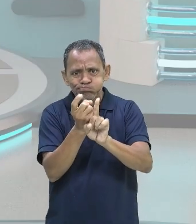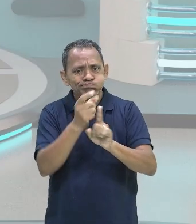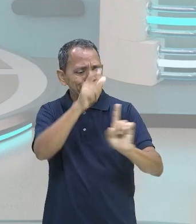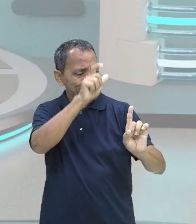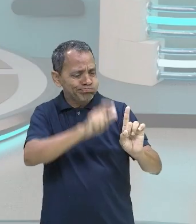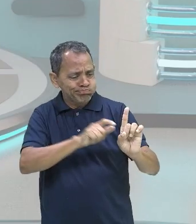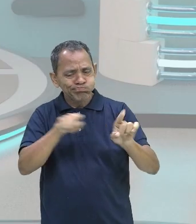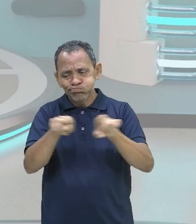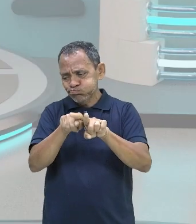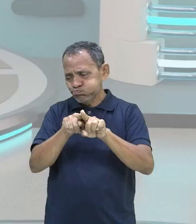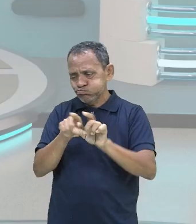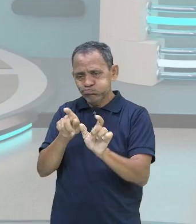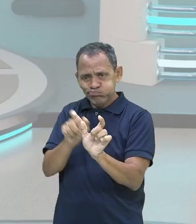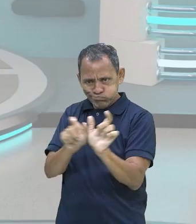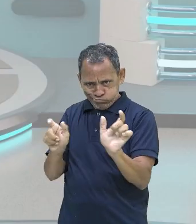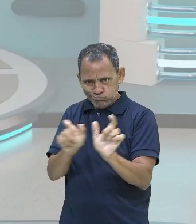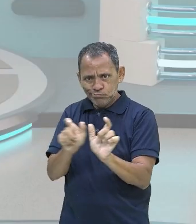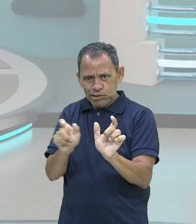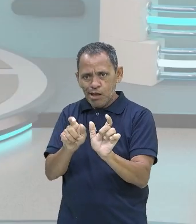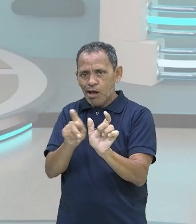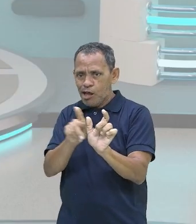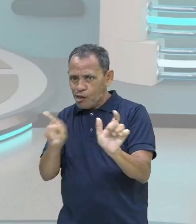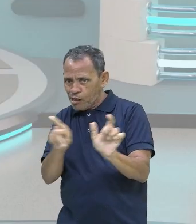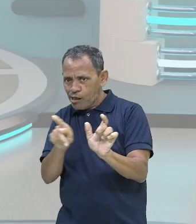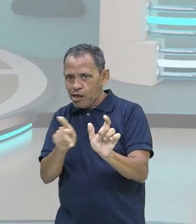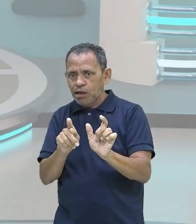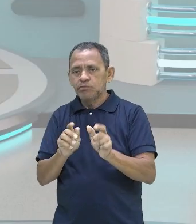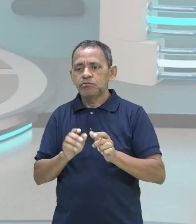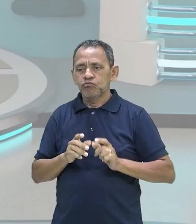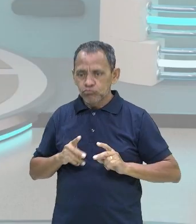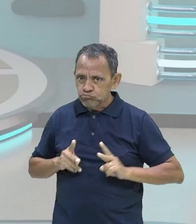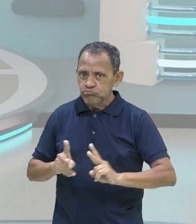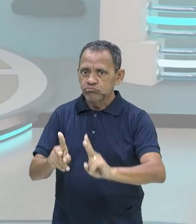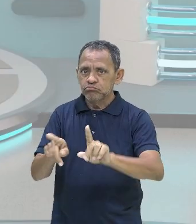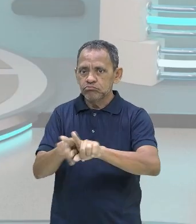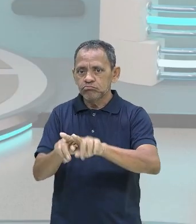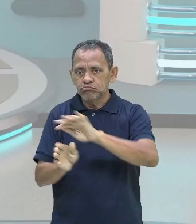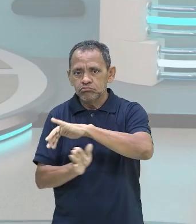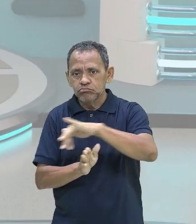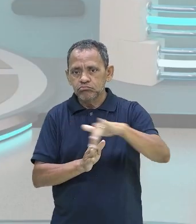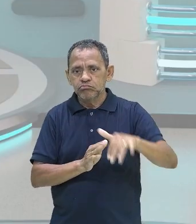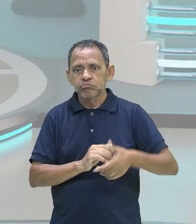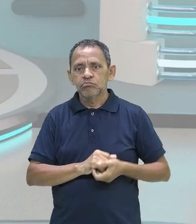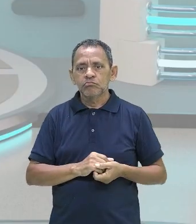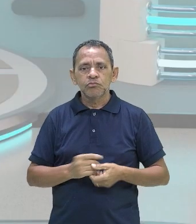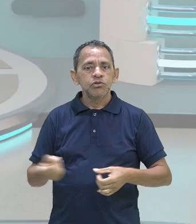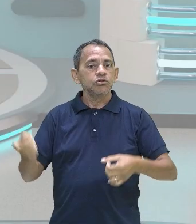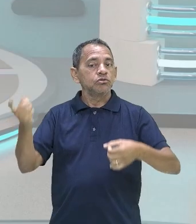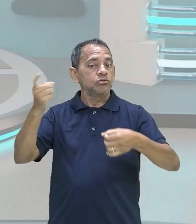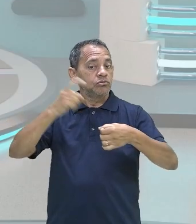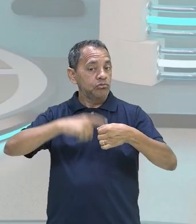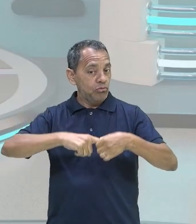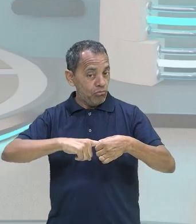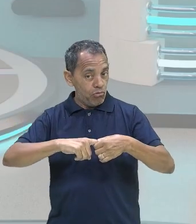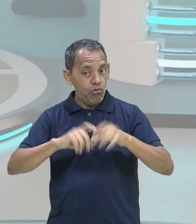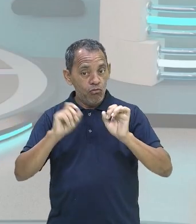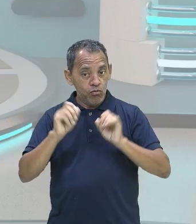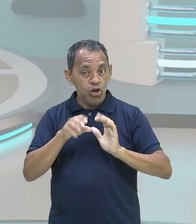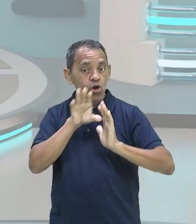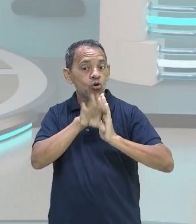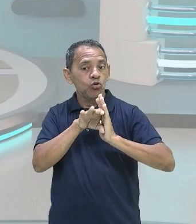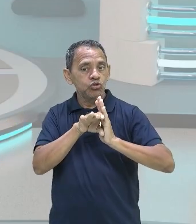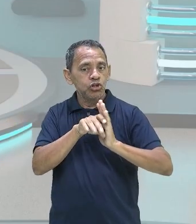predicado de uma oração, agora vamos avançar. Vamos revisitar o conceito de sujeito e